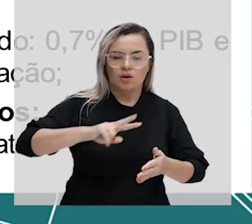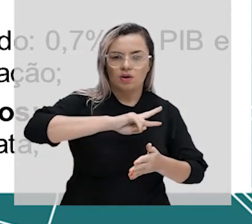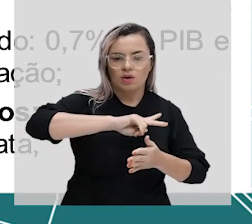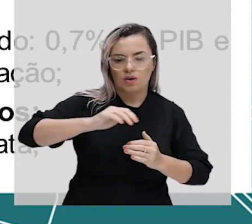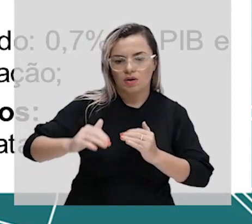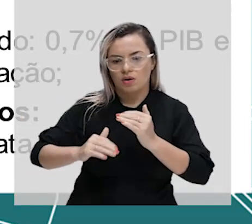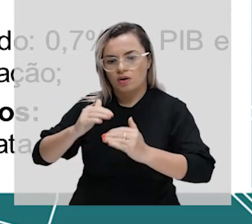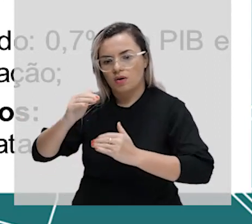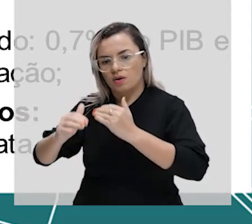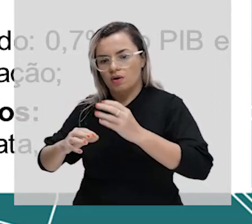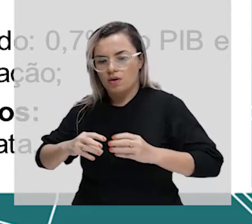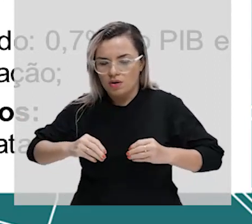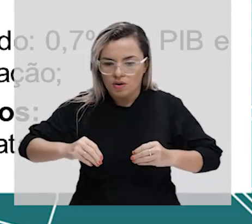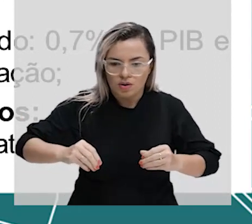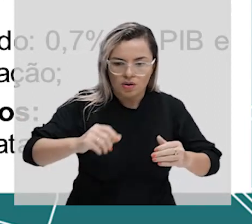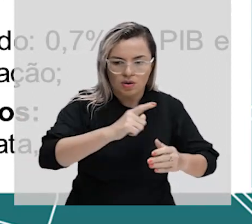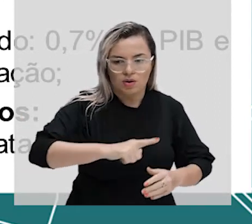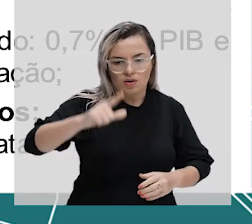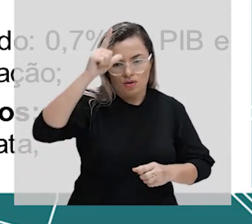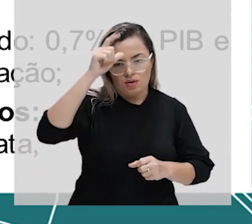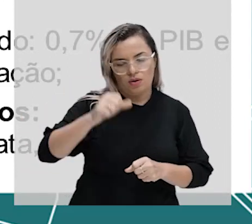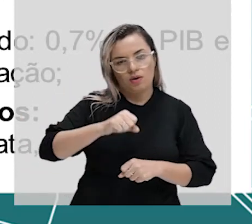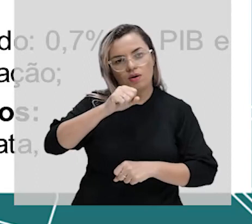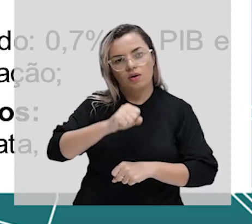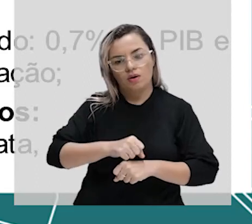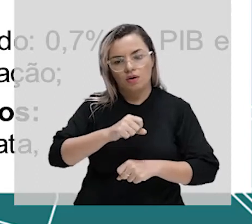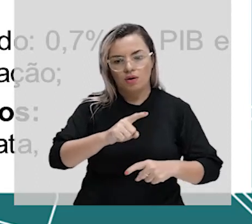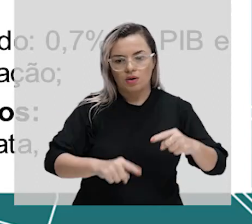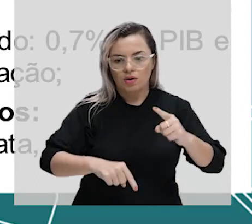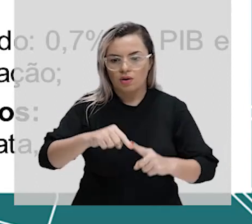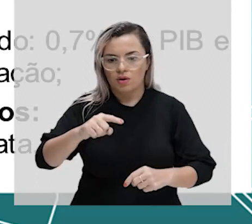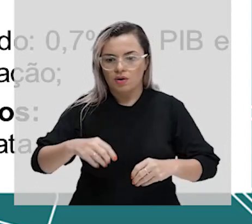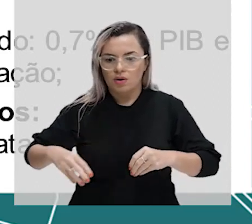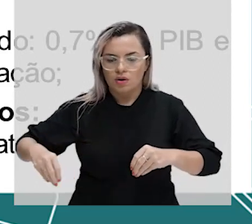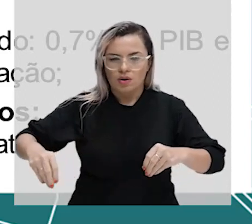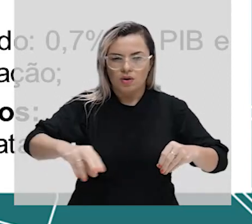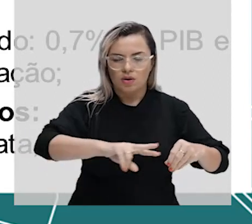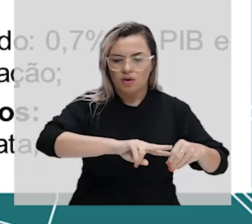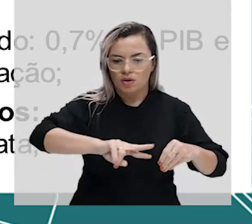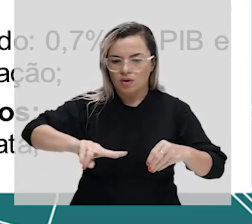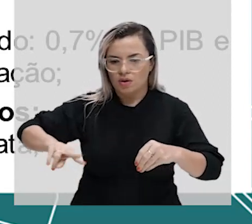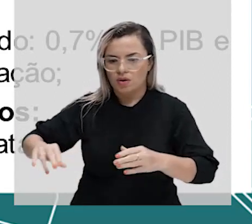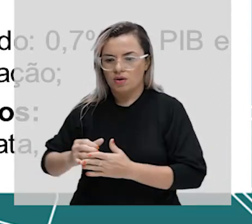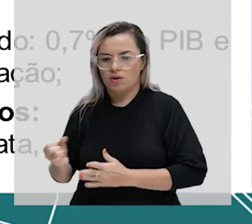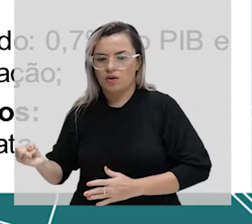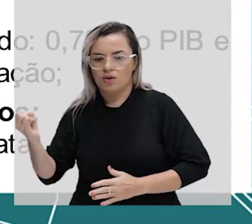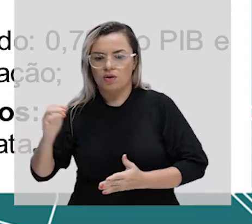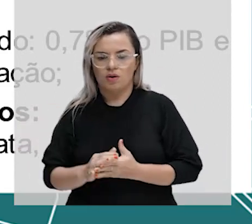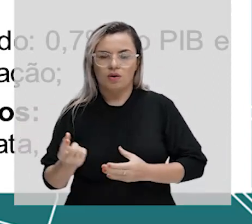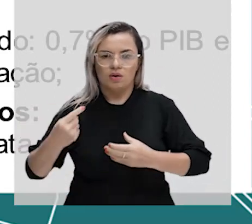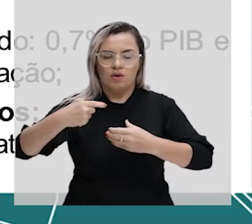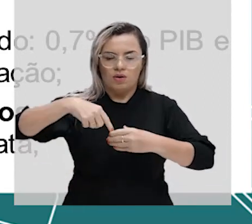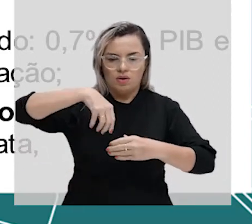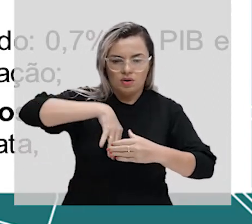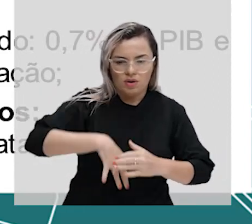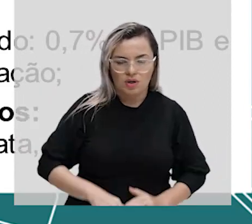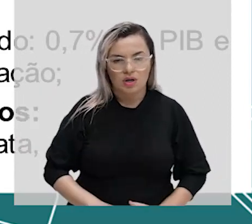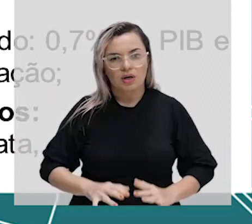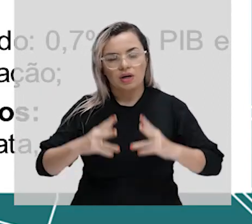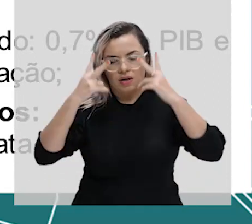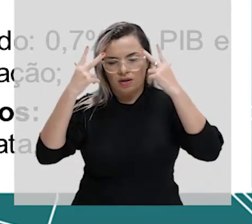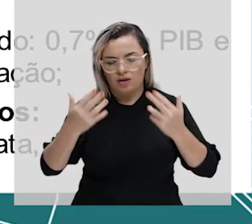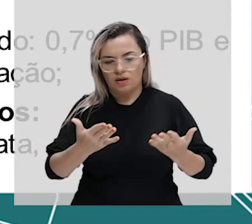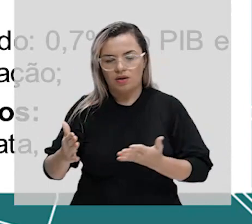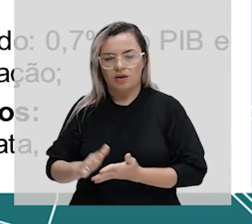galera, ele vai ser pobre em alguns recursos muito importantes, principalmente petróleo e gás natural. Quem está acompanhando aí a questão entre Rússia e Ucrânia, percebe que uma das